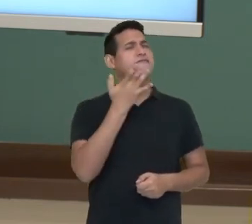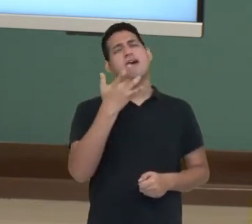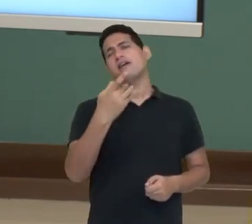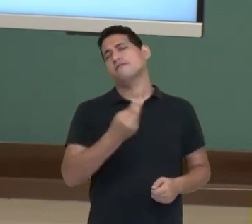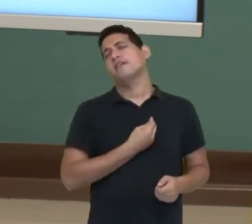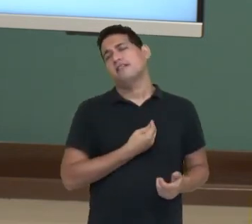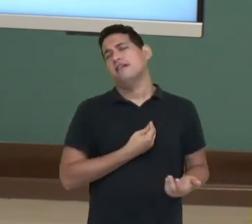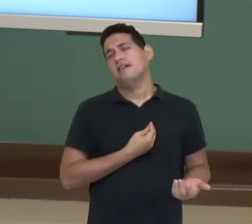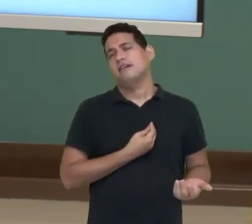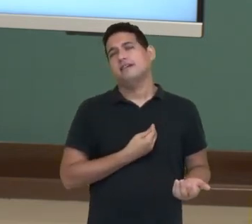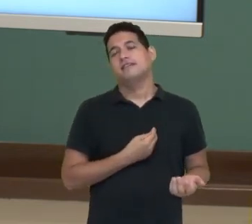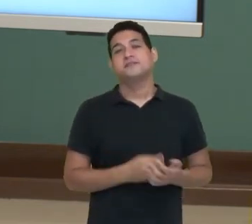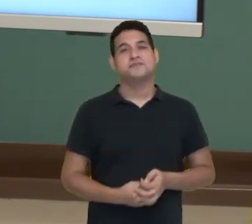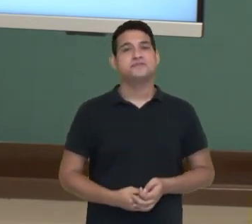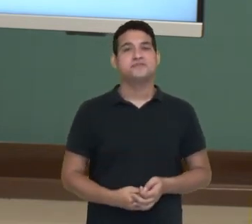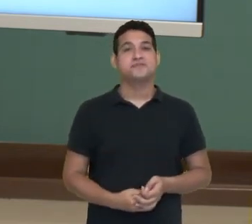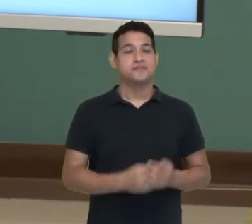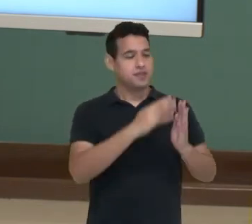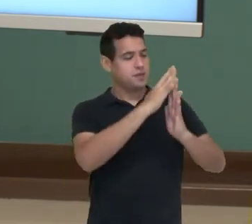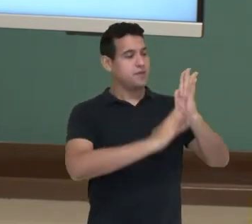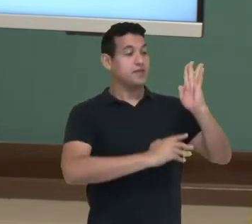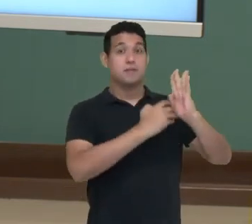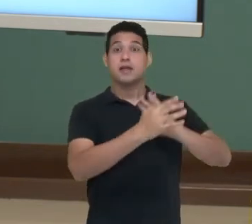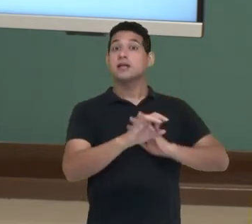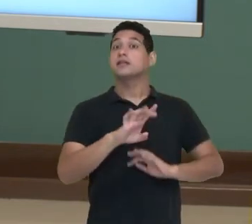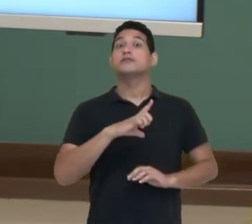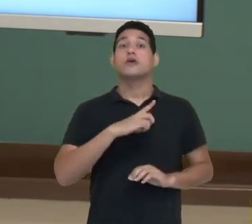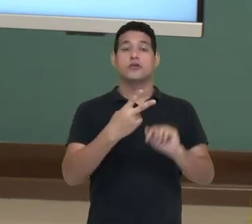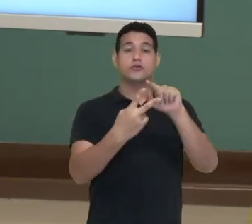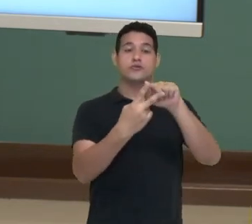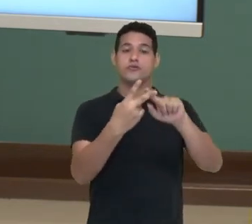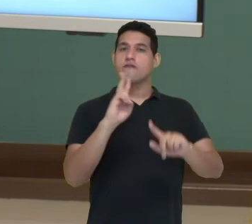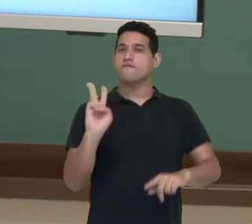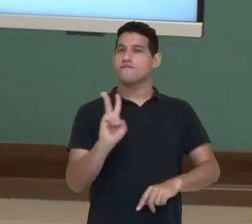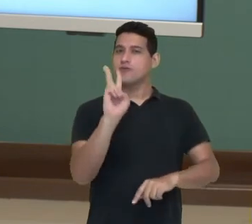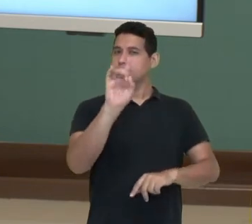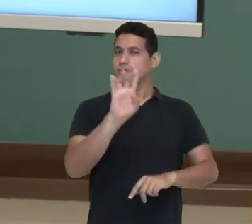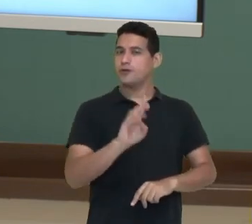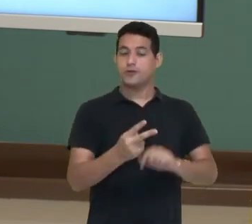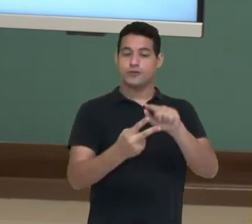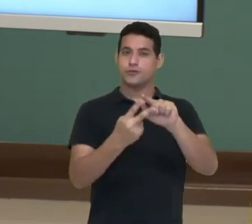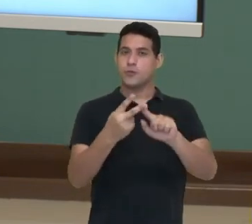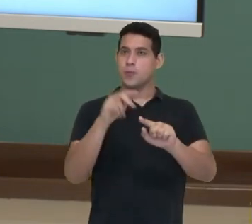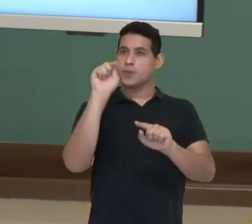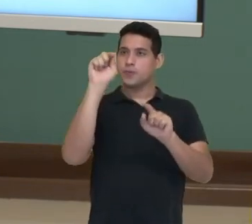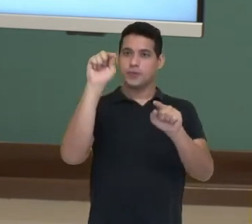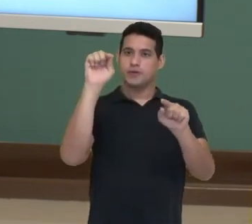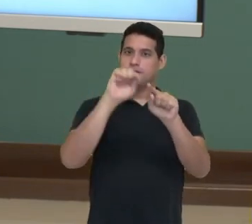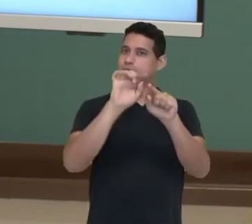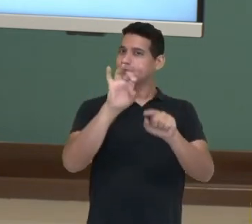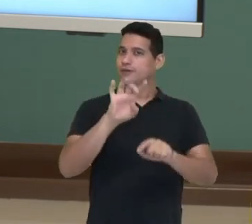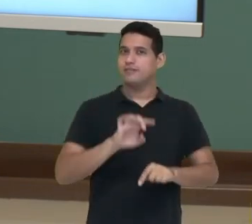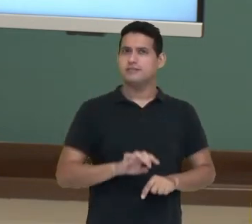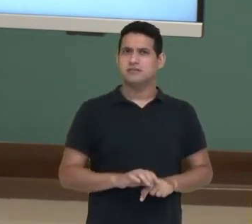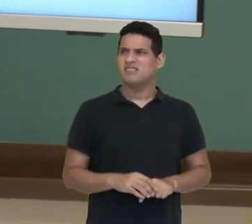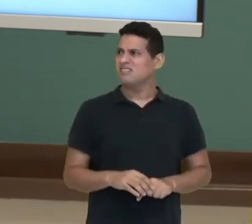para a nossa vida. Uma tabela com apenas dois valores, 2 pontos.